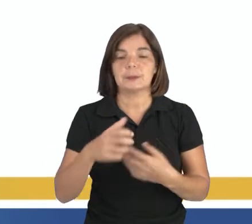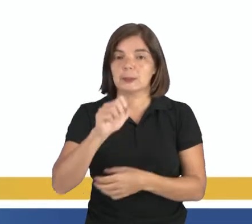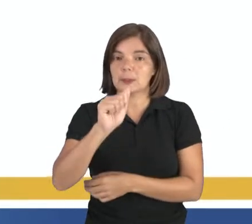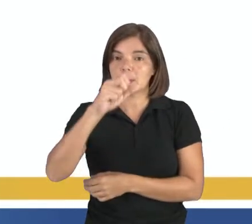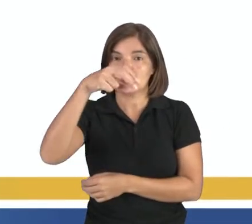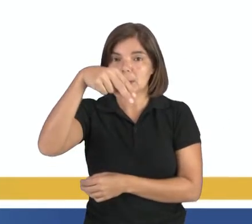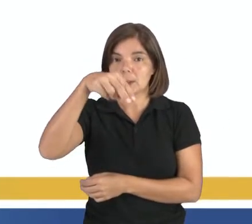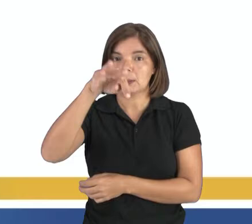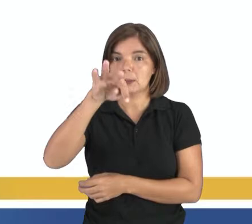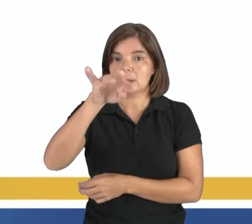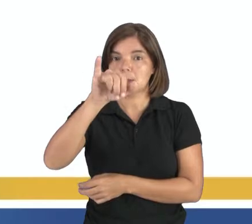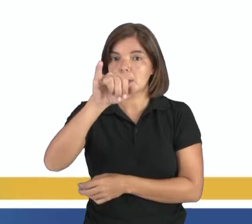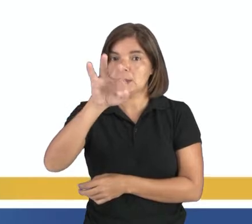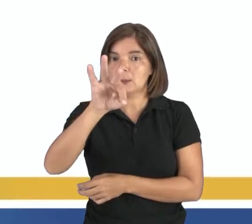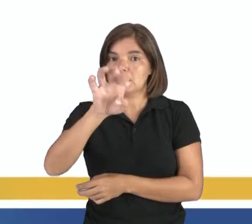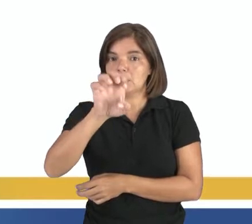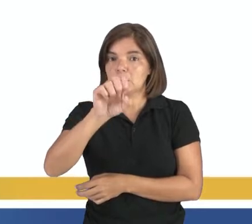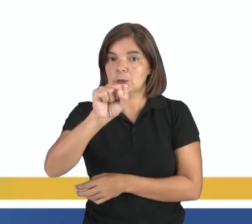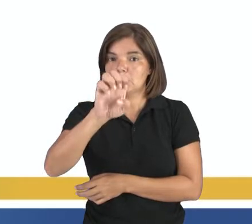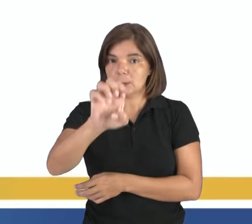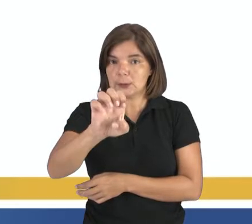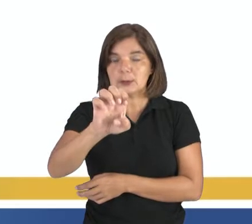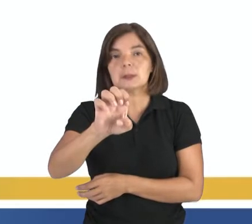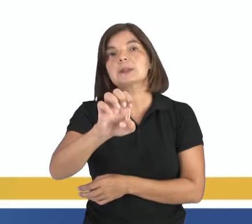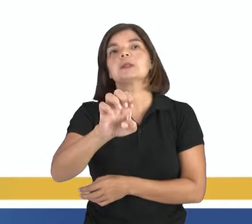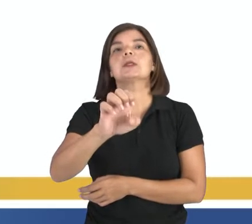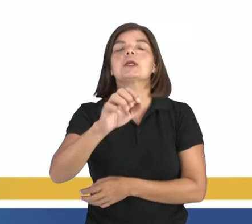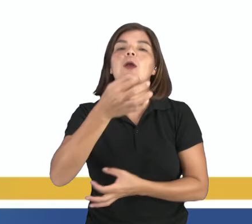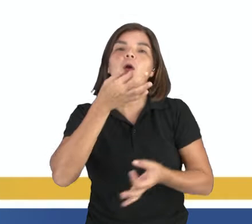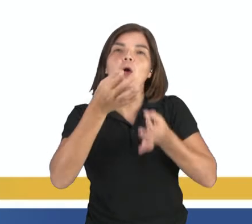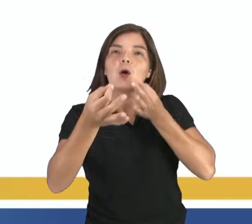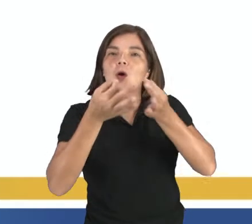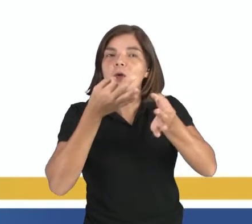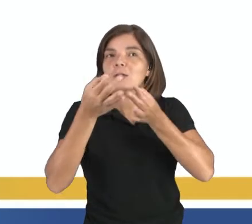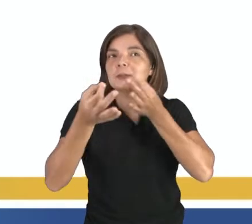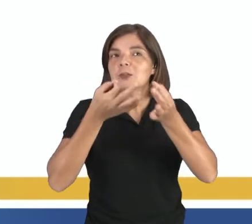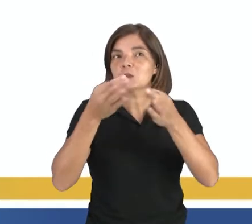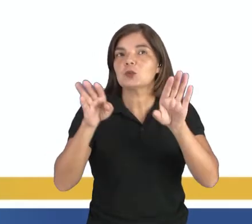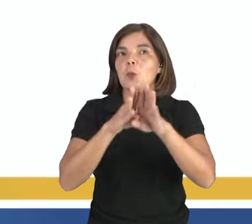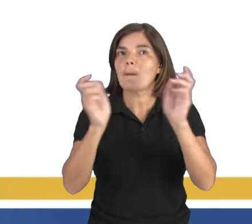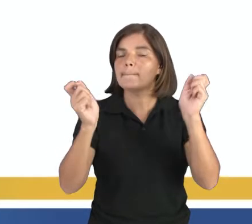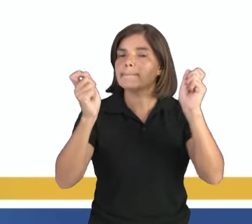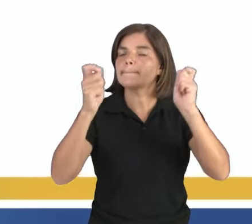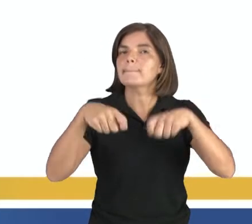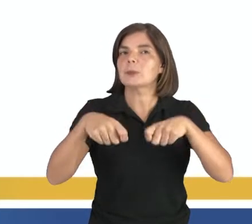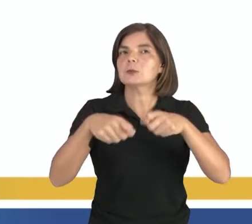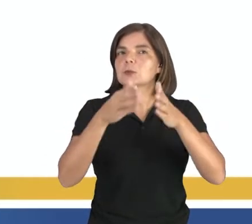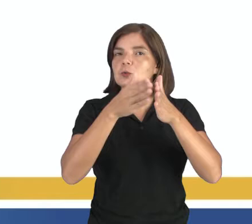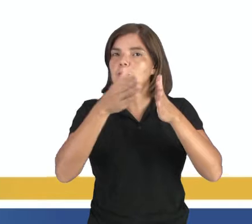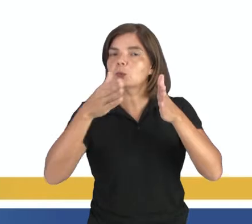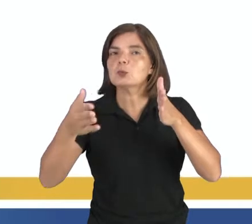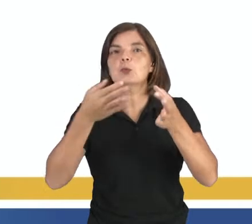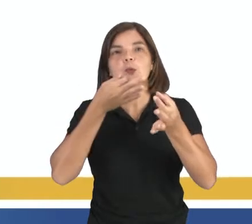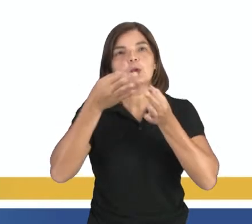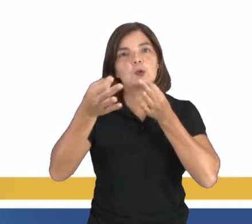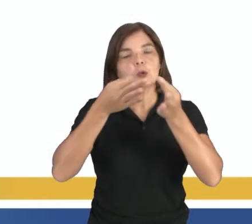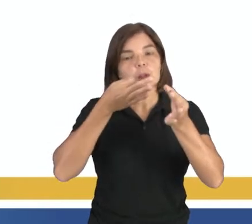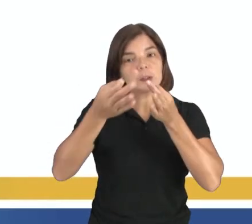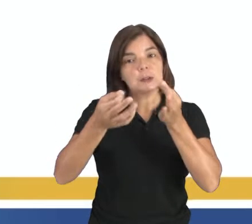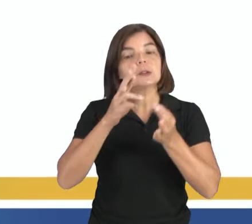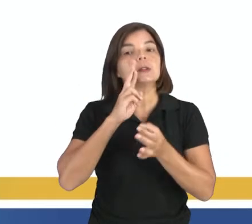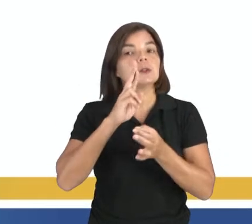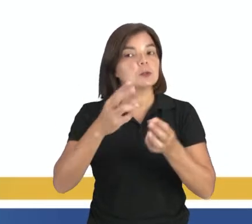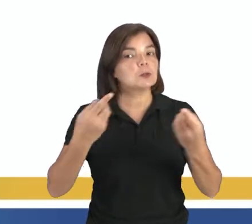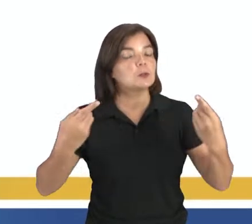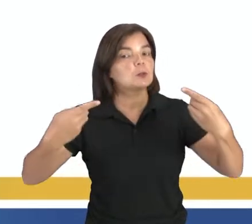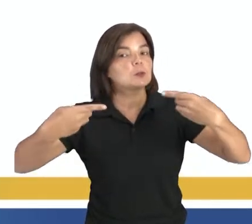antítese, né? Antítese, melhor dizendo, a argumentação através de concessões e